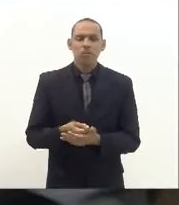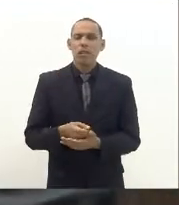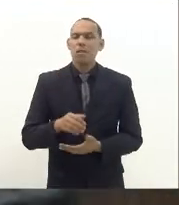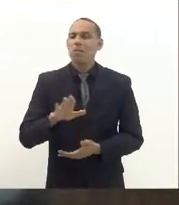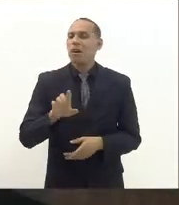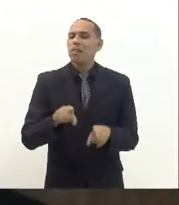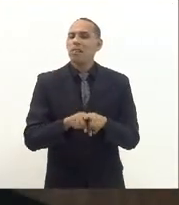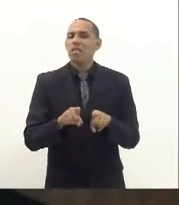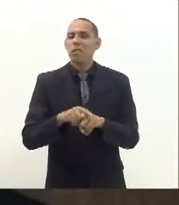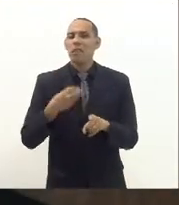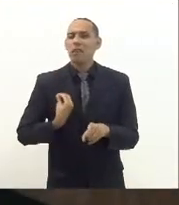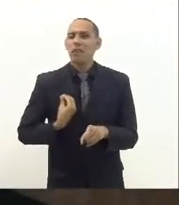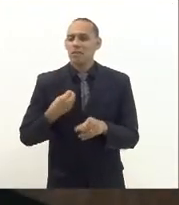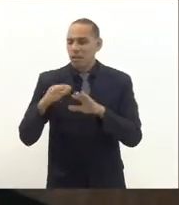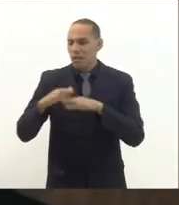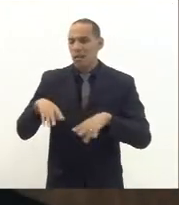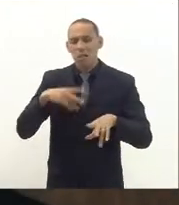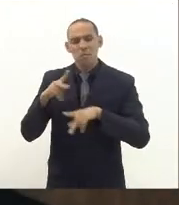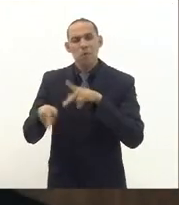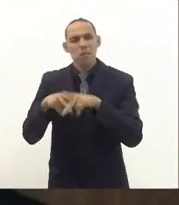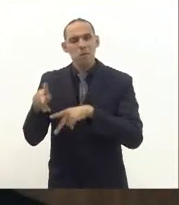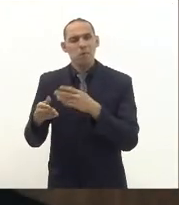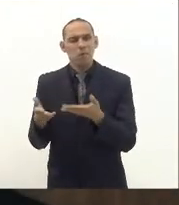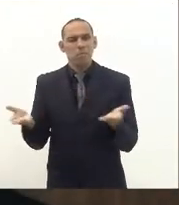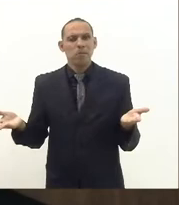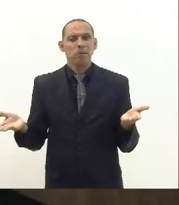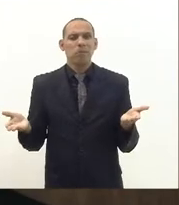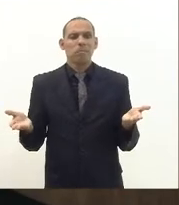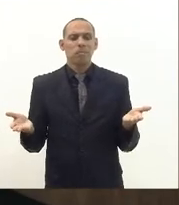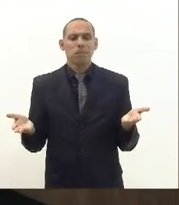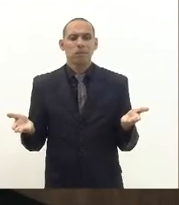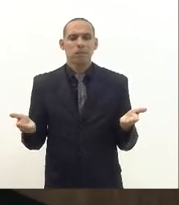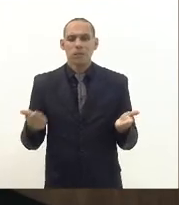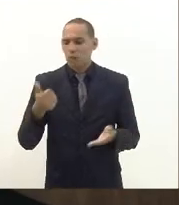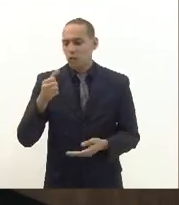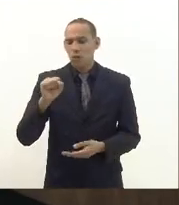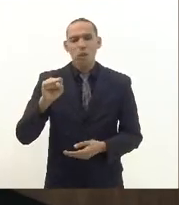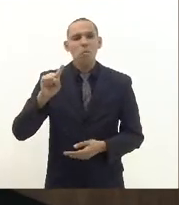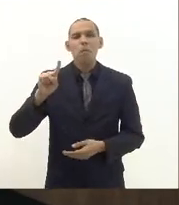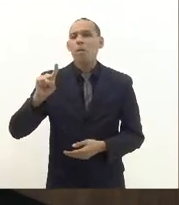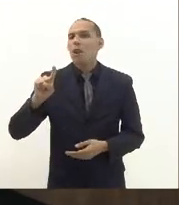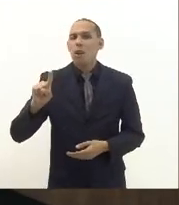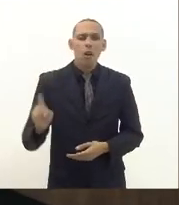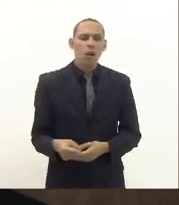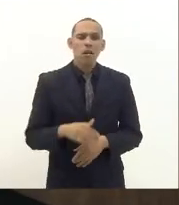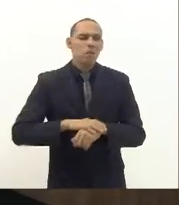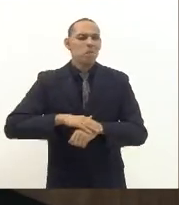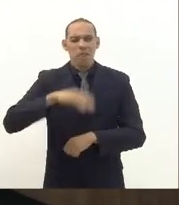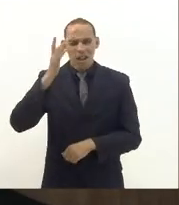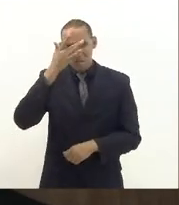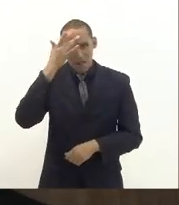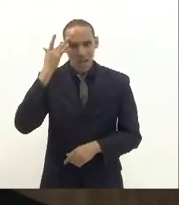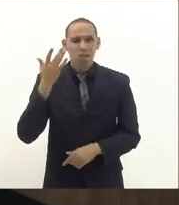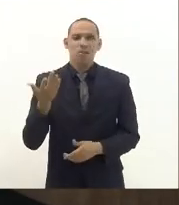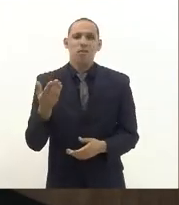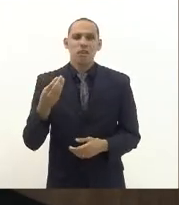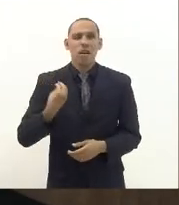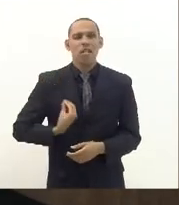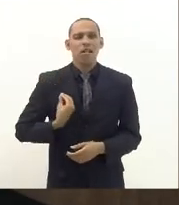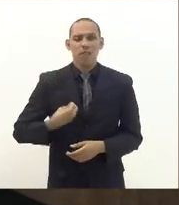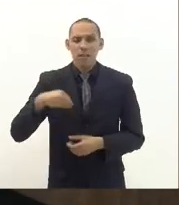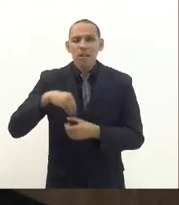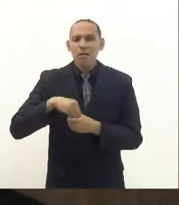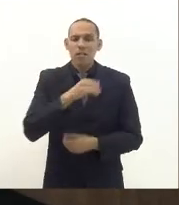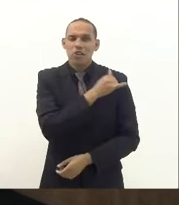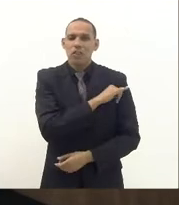também a vida da população como um todo são mais de 18 milhões de pessoas que moram nesse